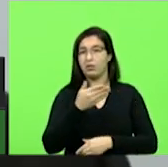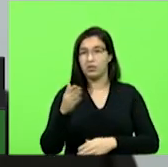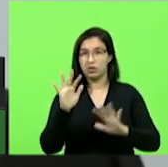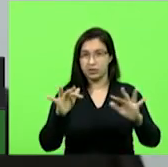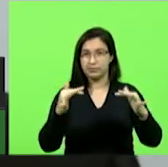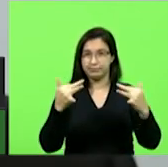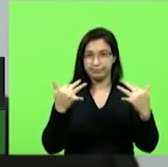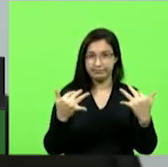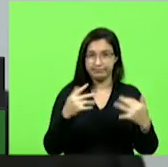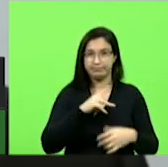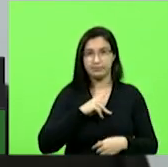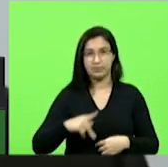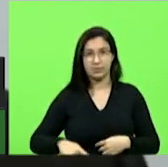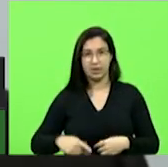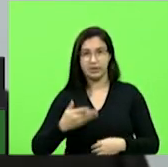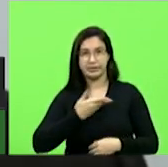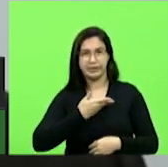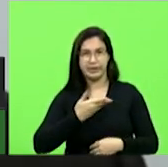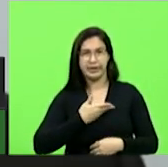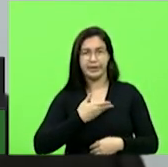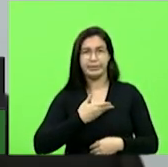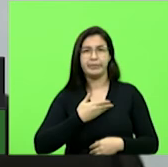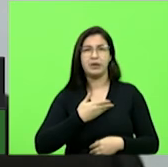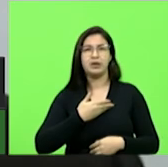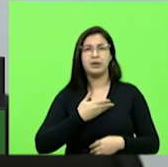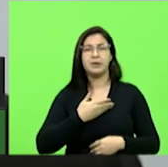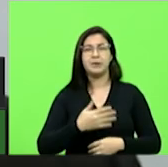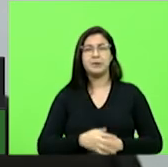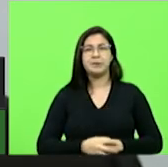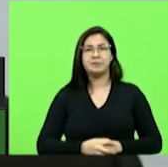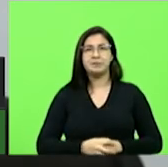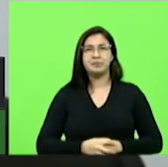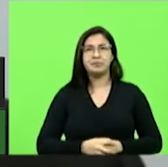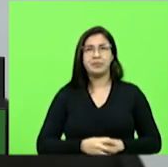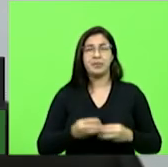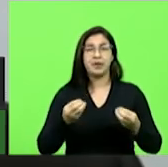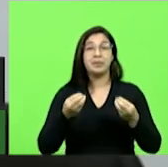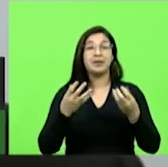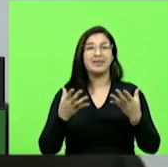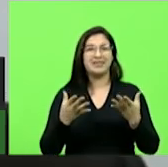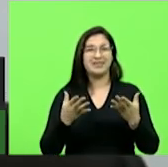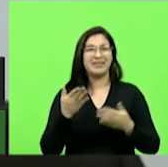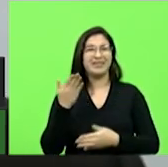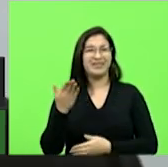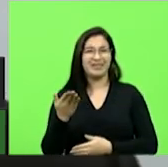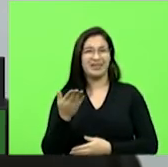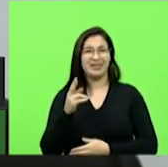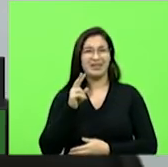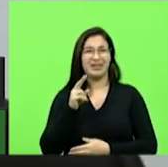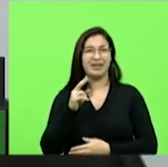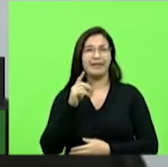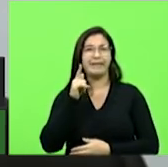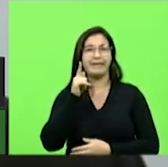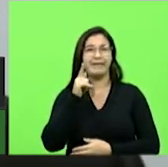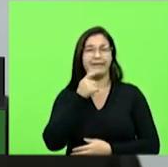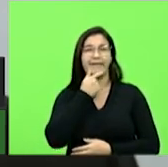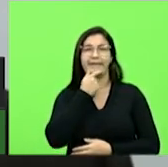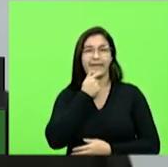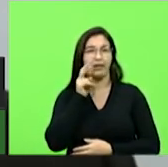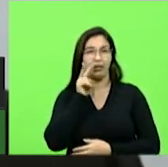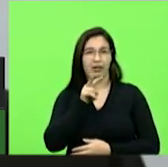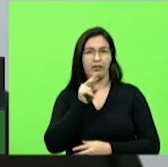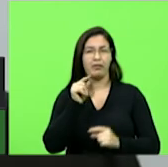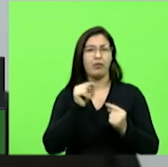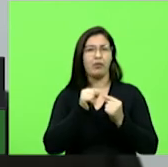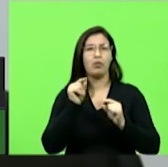você que está me assistindo nos canais respectivos, é para inglês ver. Inglês ver. O que, era